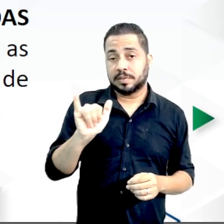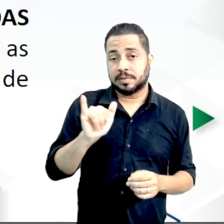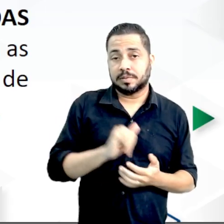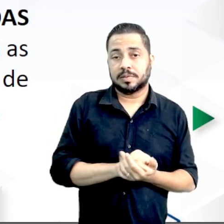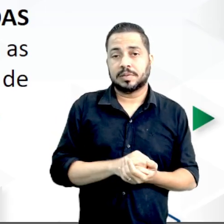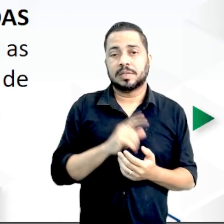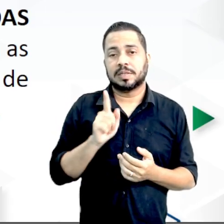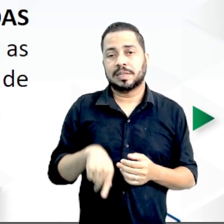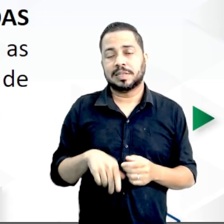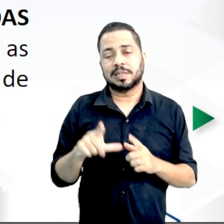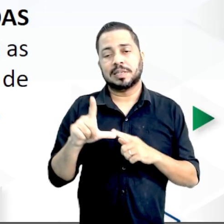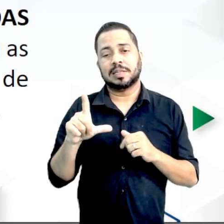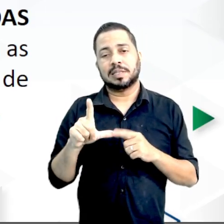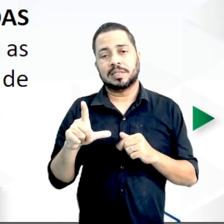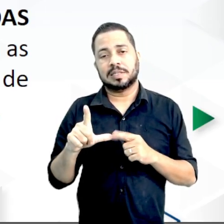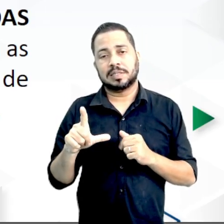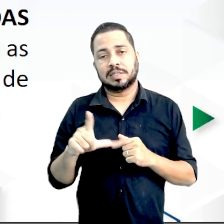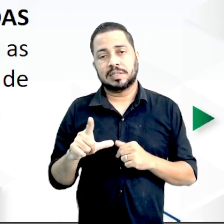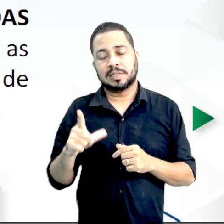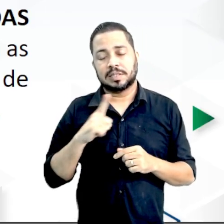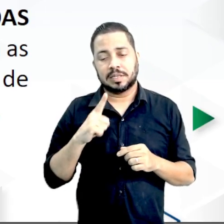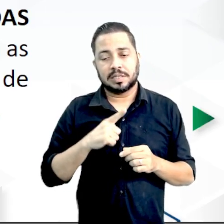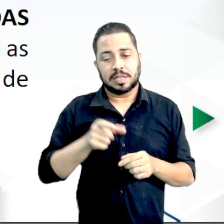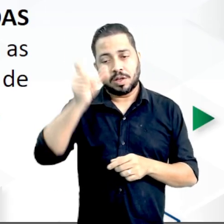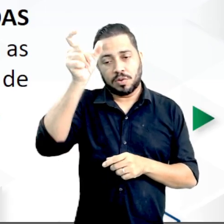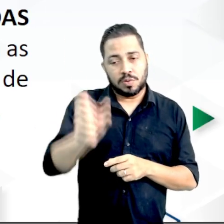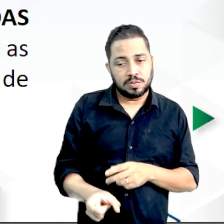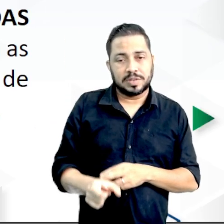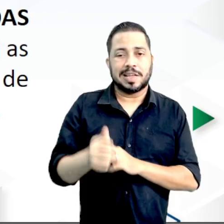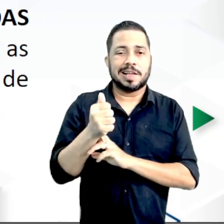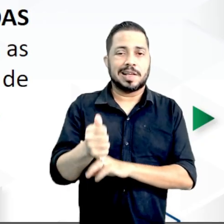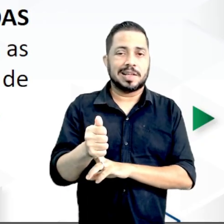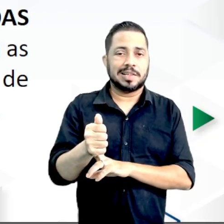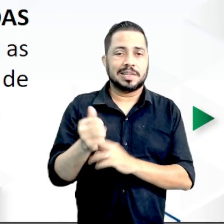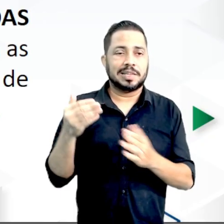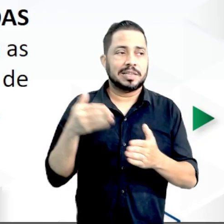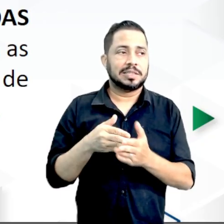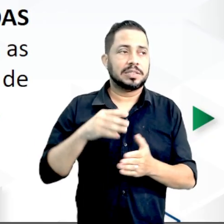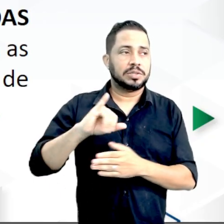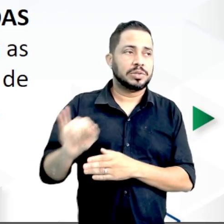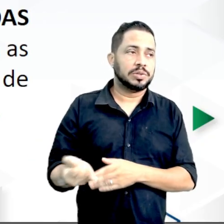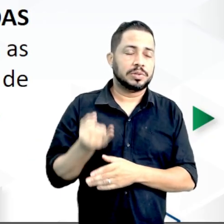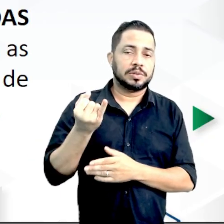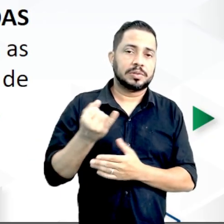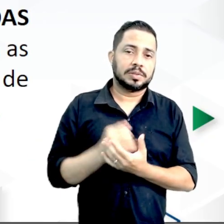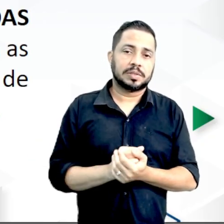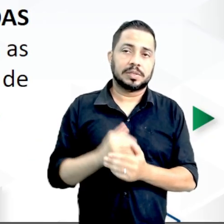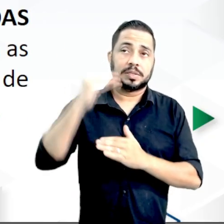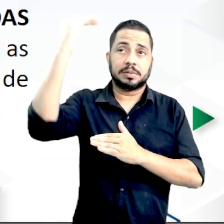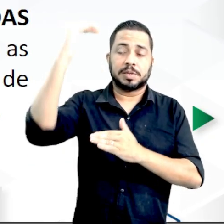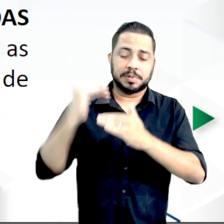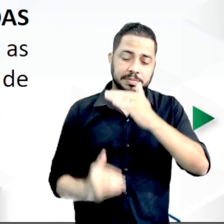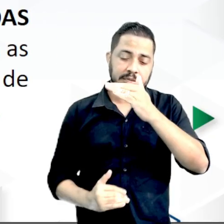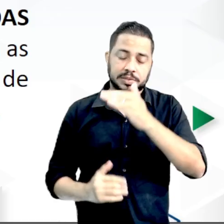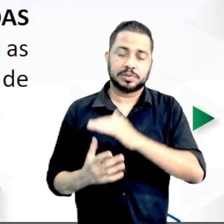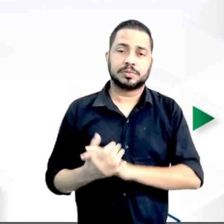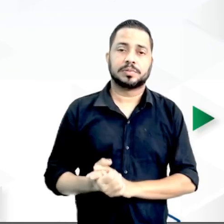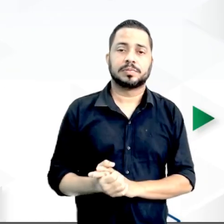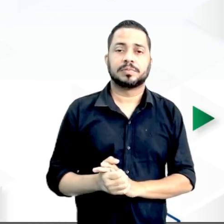seria as letras que estão aí na coluna, tá? De A até J, de cima para baixo.